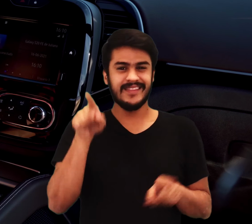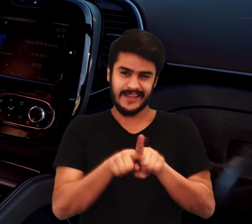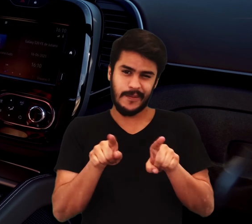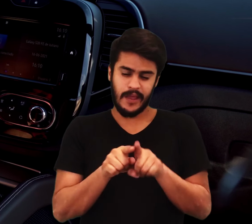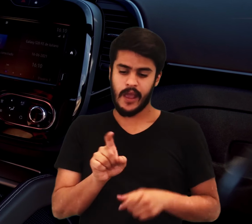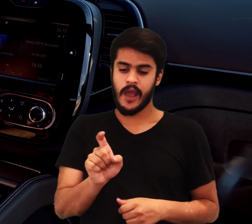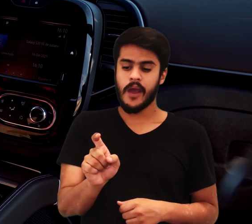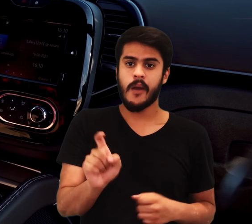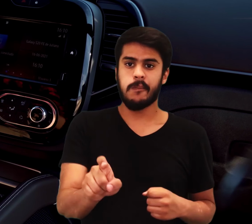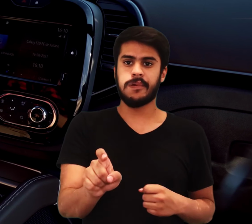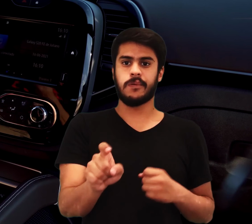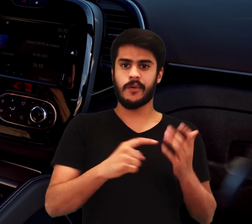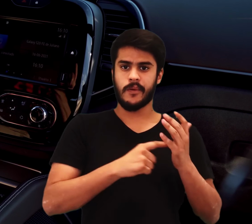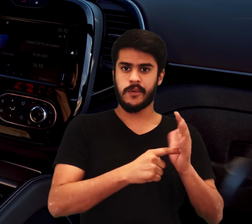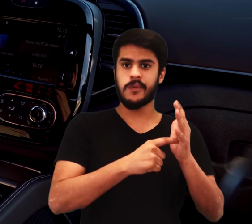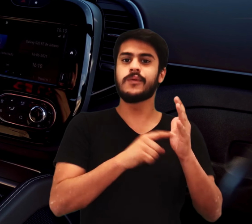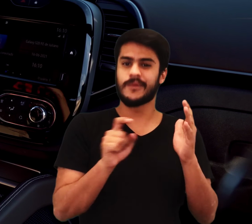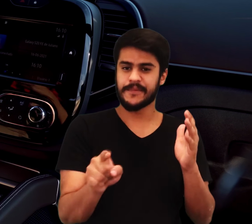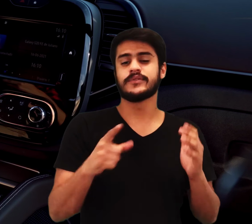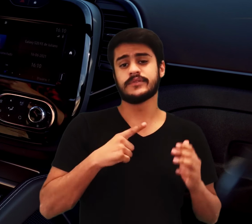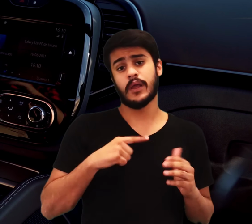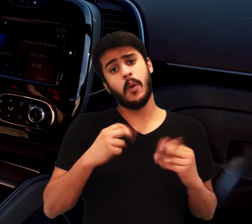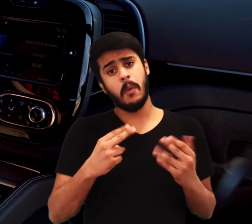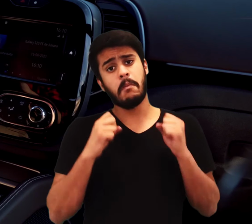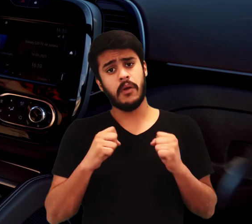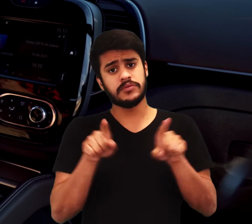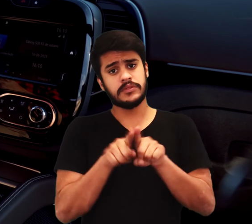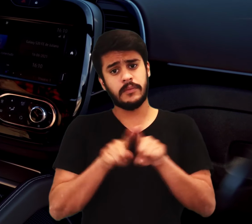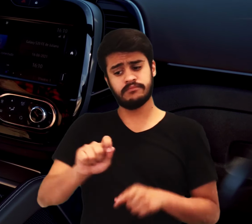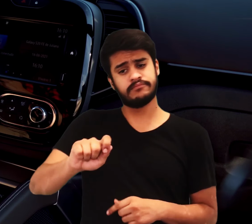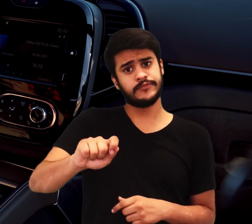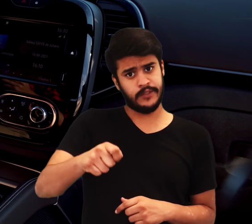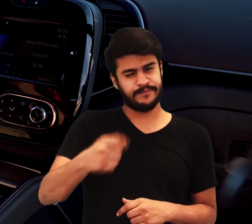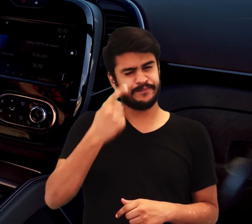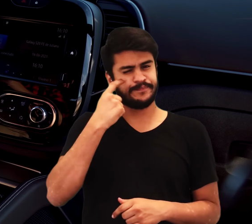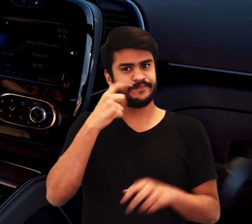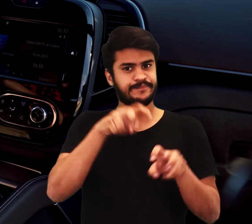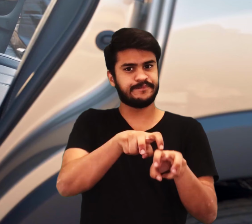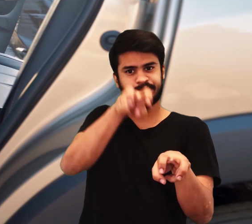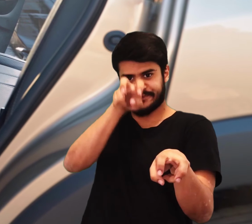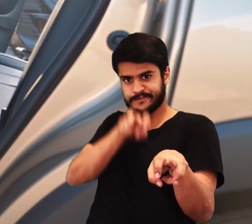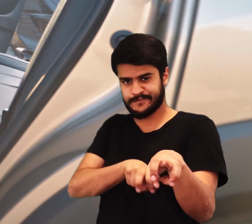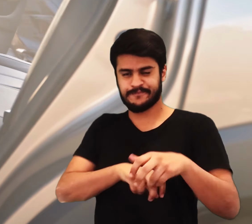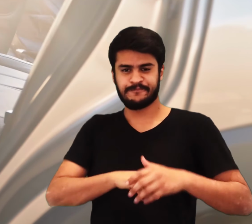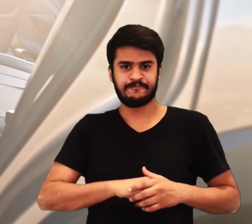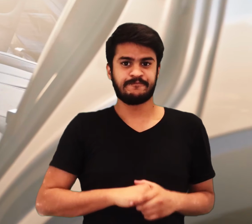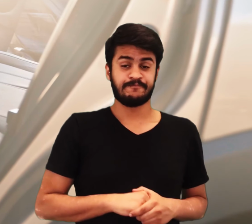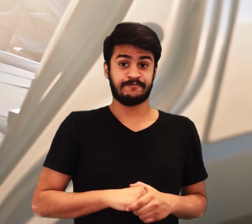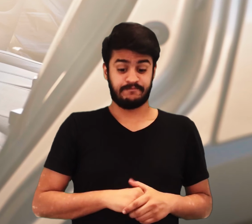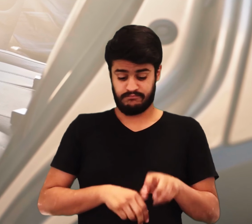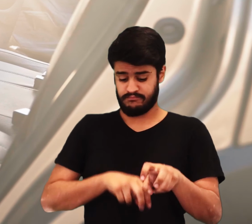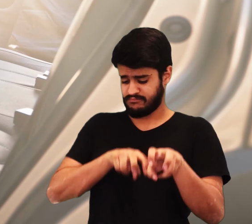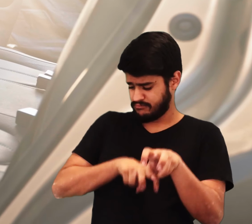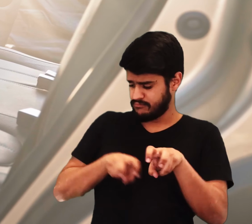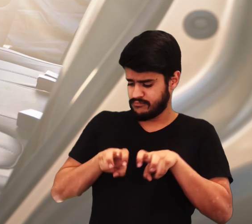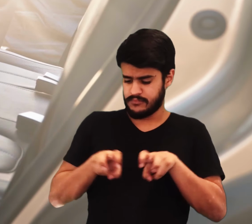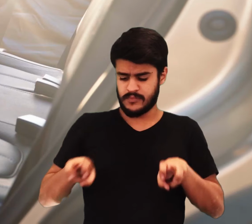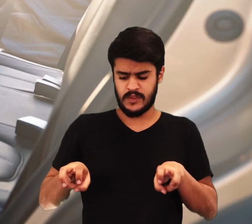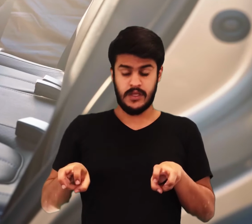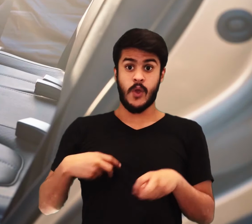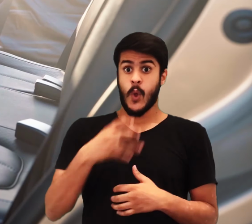Start-Stop e a presença de chave presencial. Agora, vamos dar uma olhadinha no espaço traseiro. O espaço traseiro do Capture não